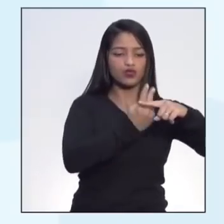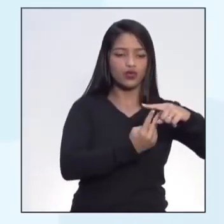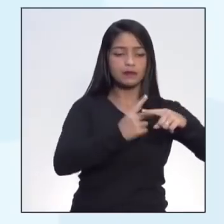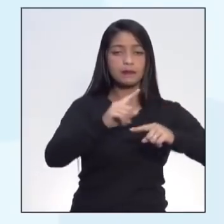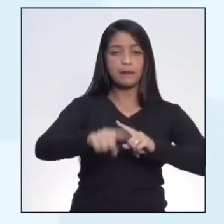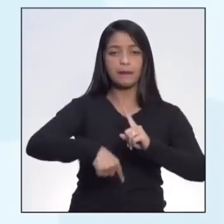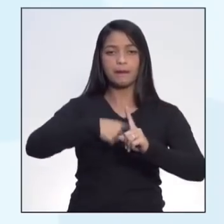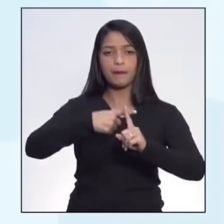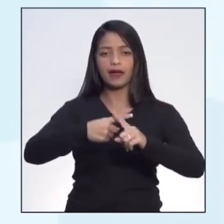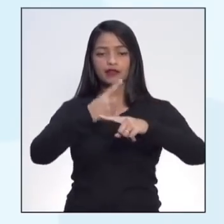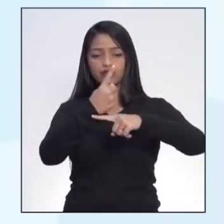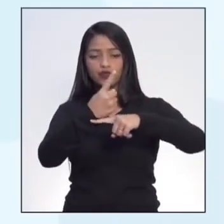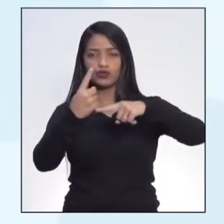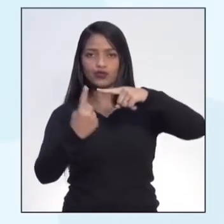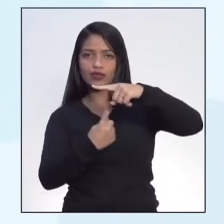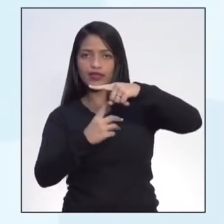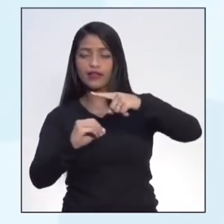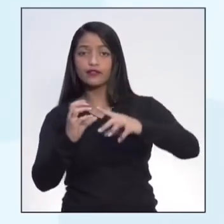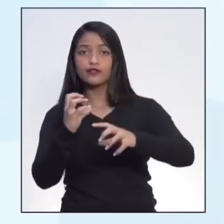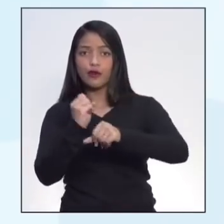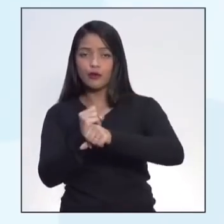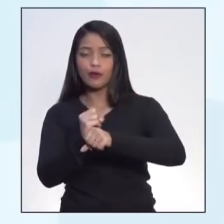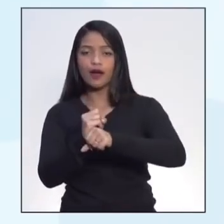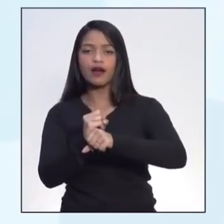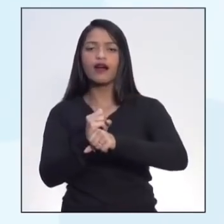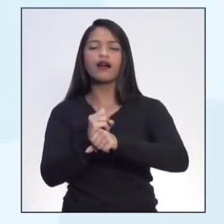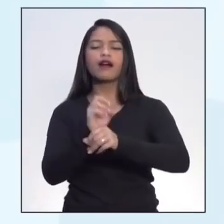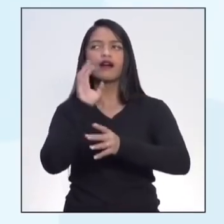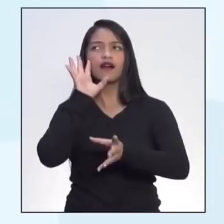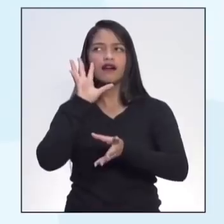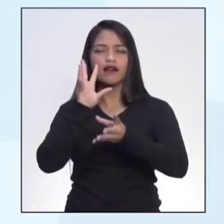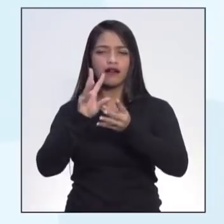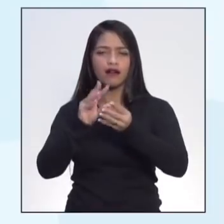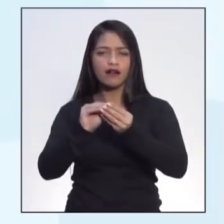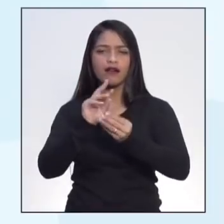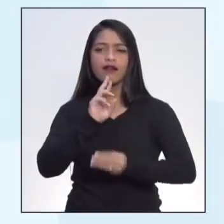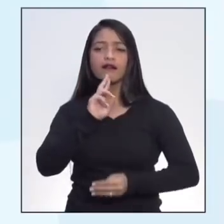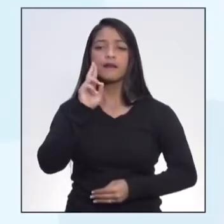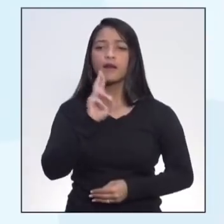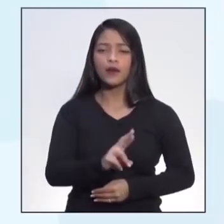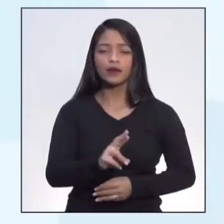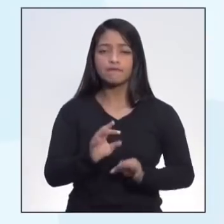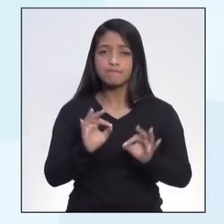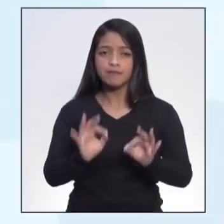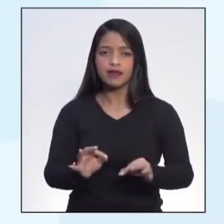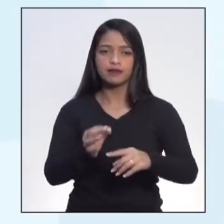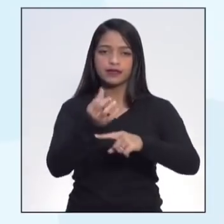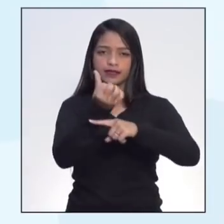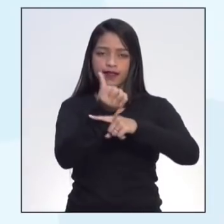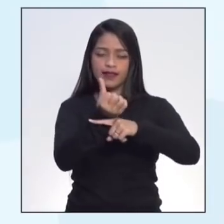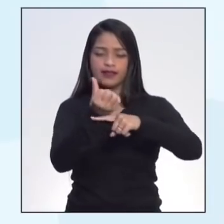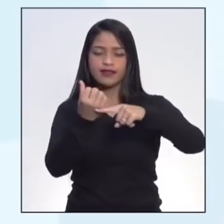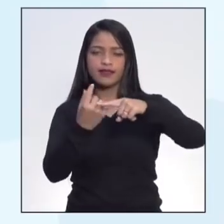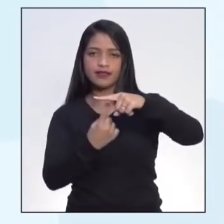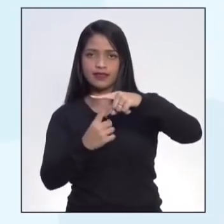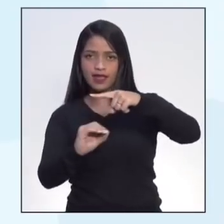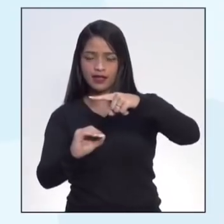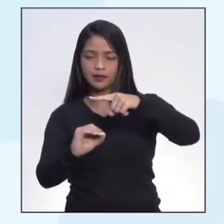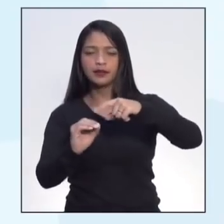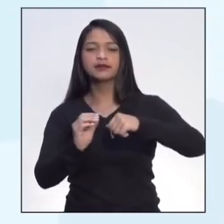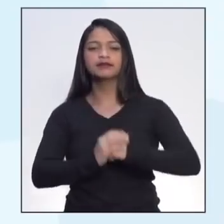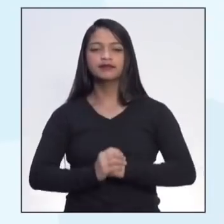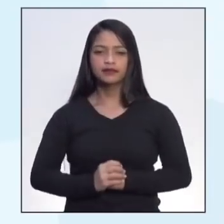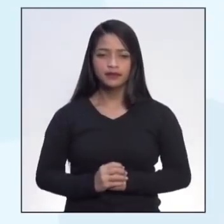chegar ao resultado final, concluiu que a resposta era 6/10. Ao